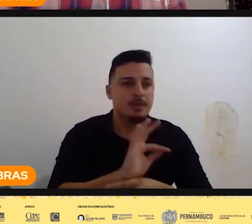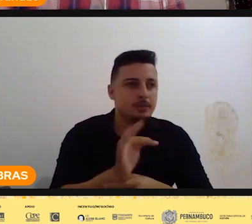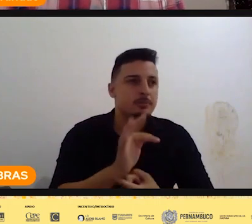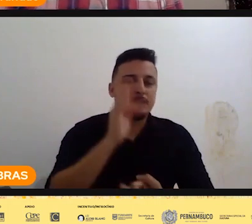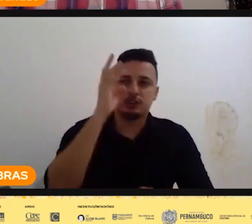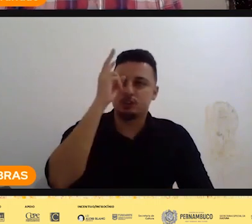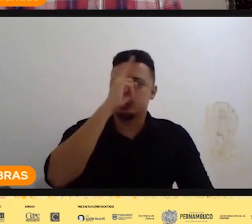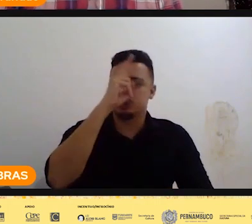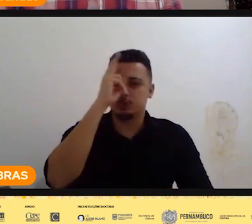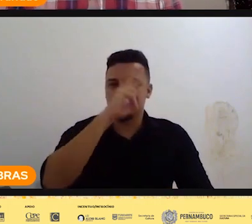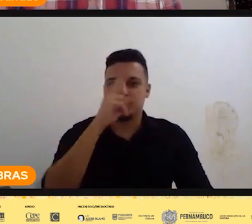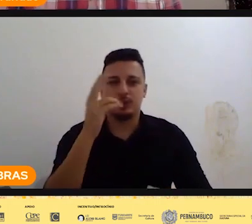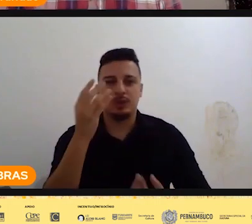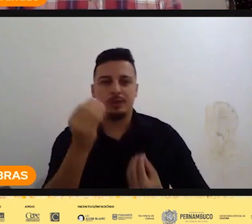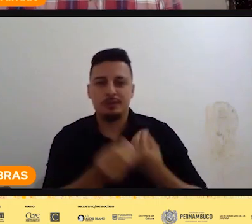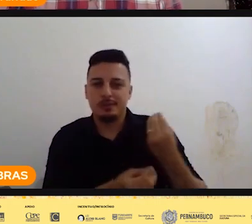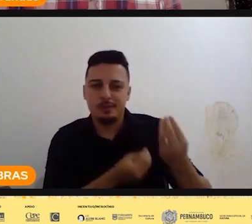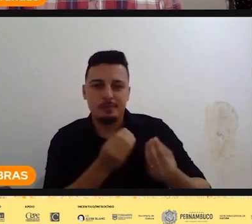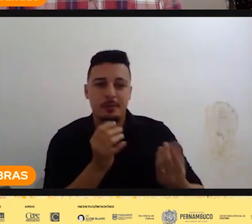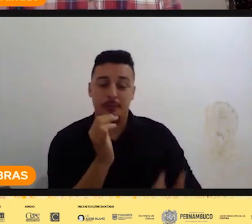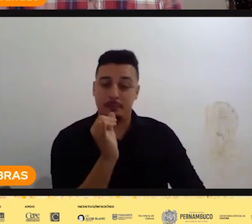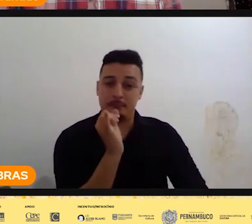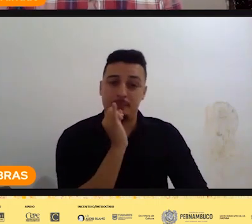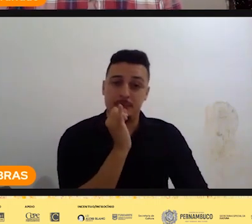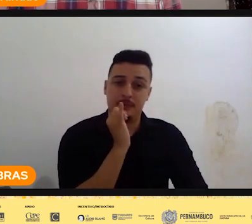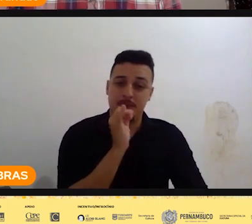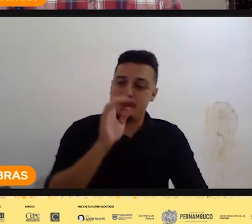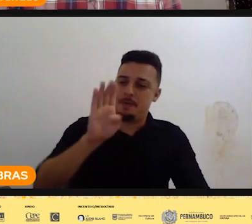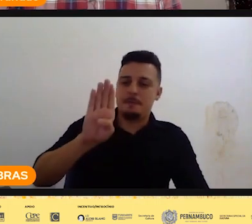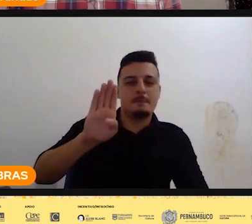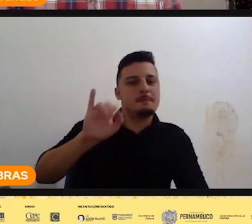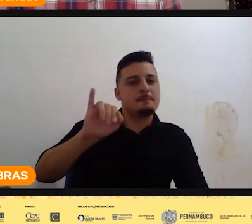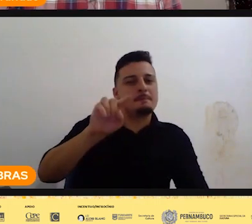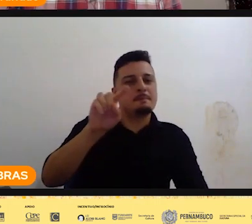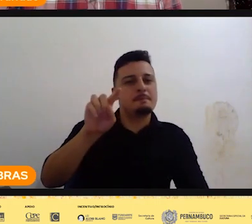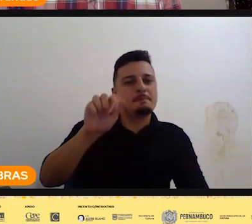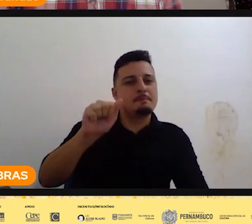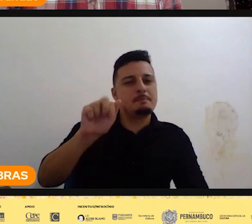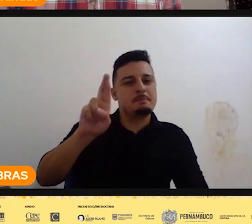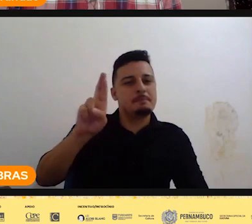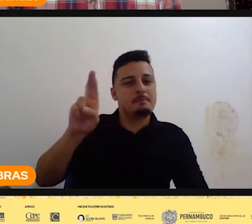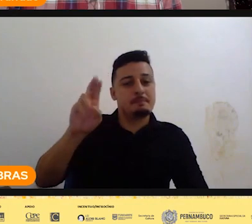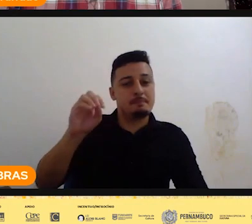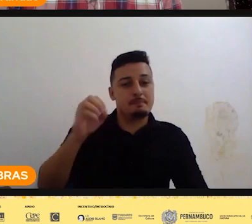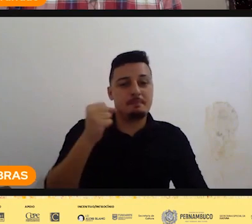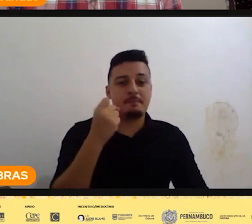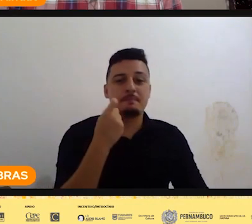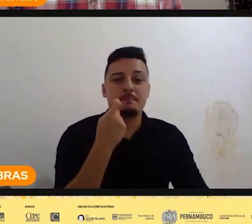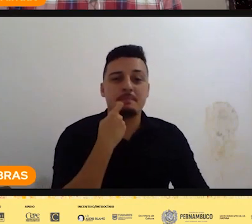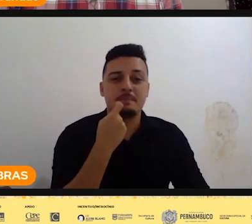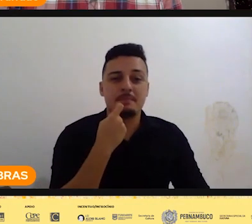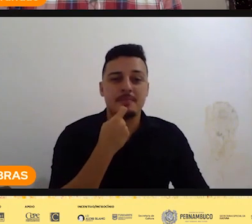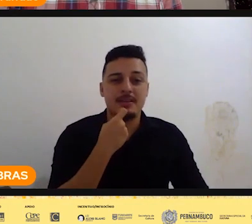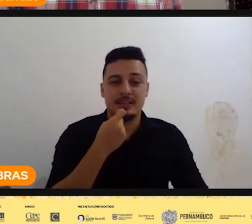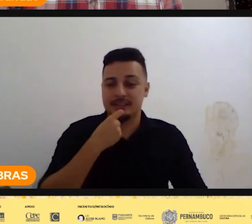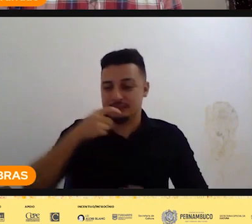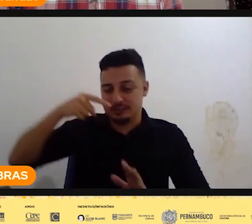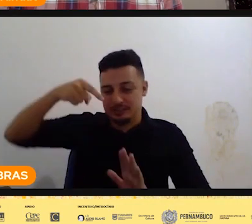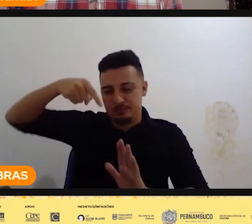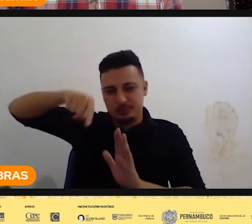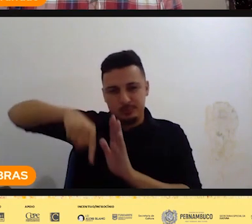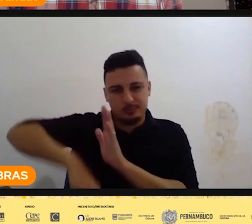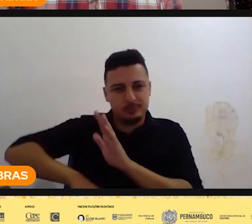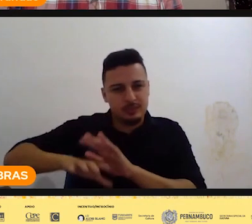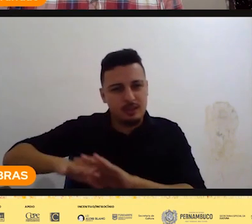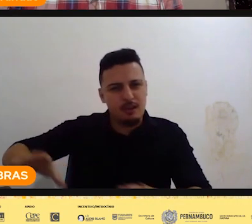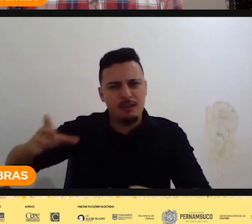uma sinopse, uma trama. Por exemplo, Bizarros Peixes das Fossas Abissais. O filme é literalmente sobre